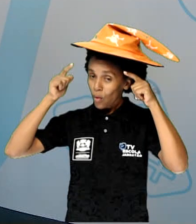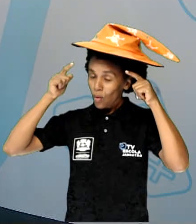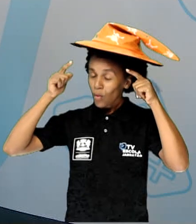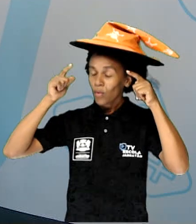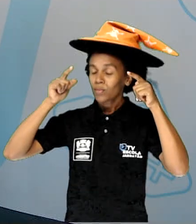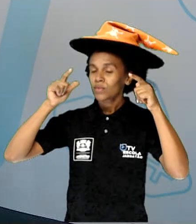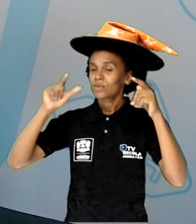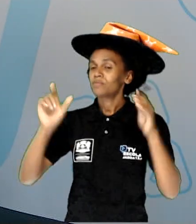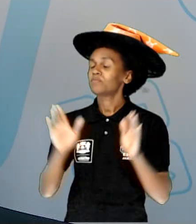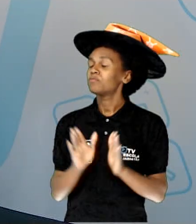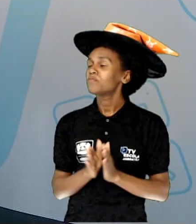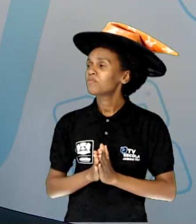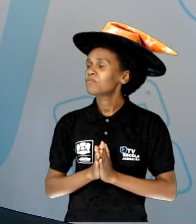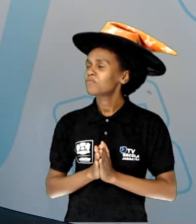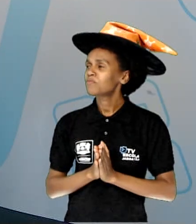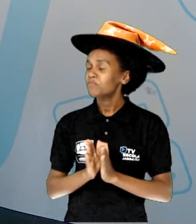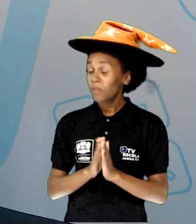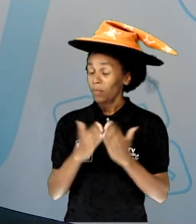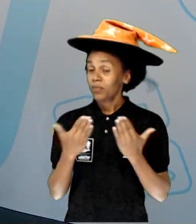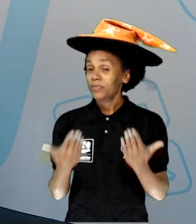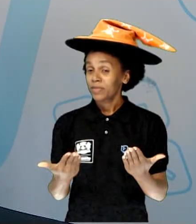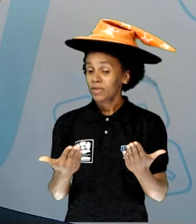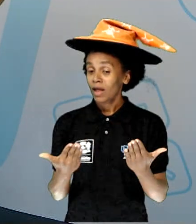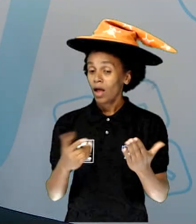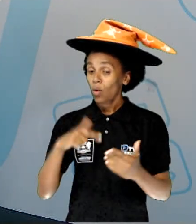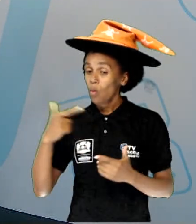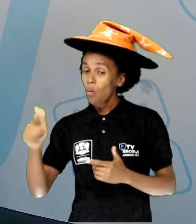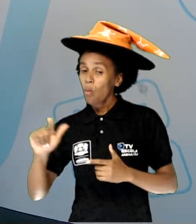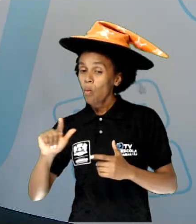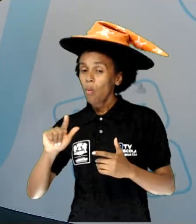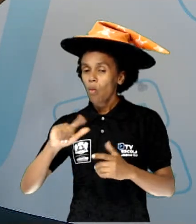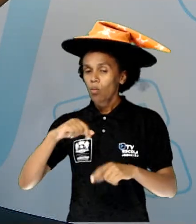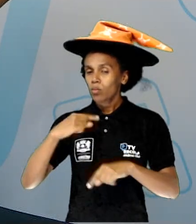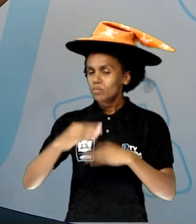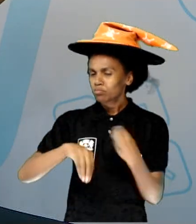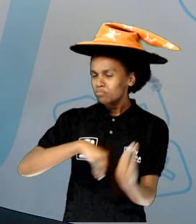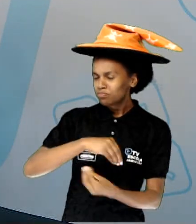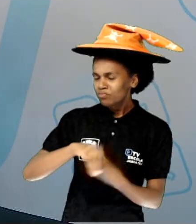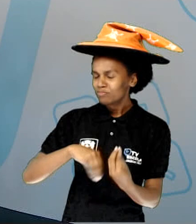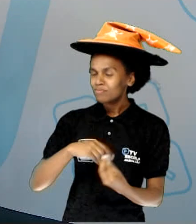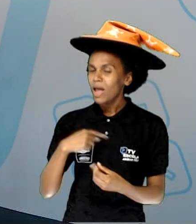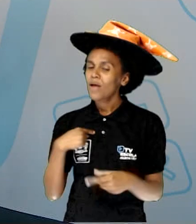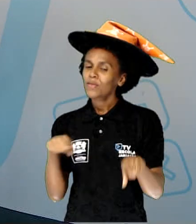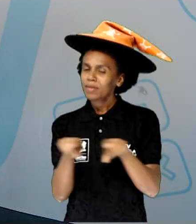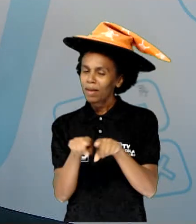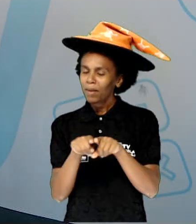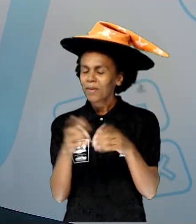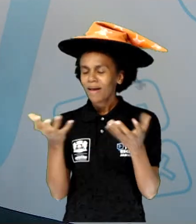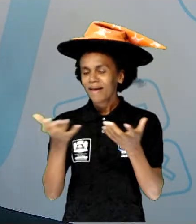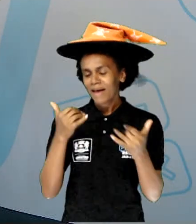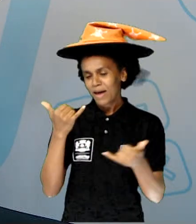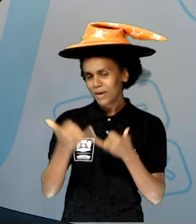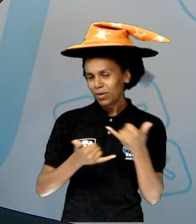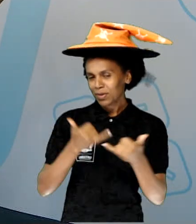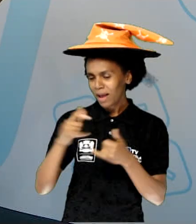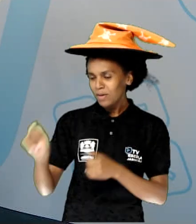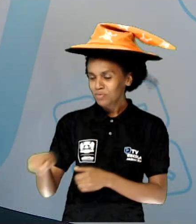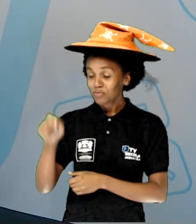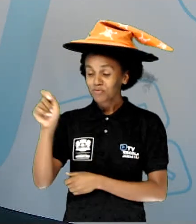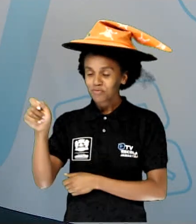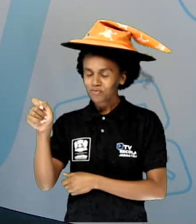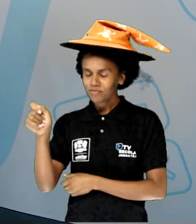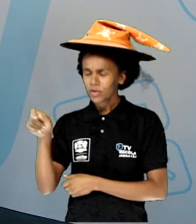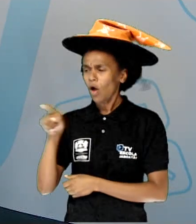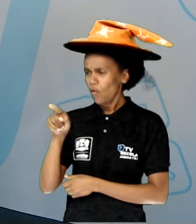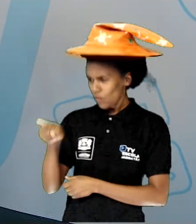outro chapéu que era tudo misturado eu também vou querer brincar com a minha varinha mágica Você tem uma varinha mágica